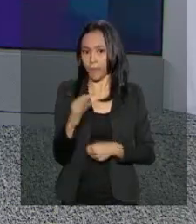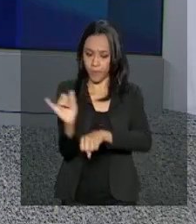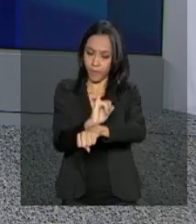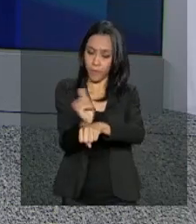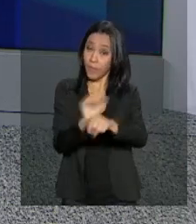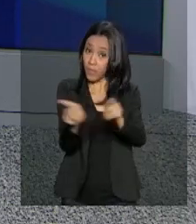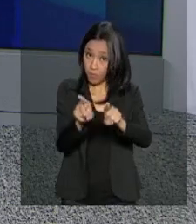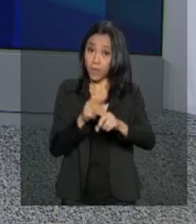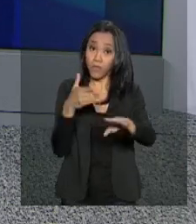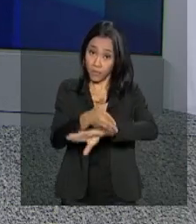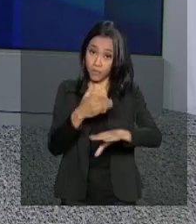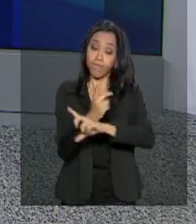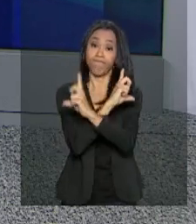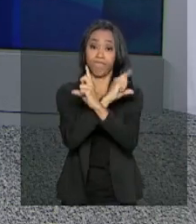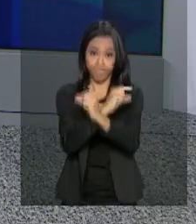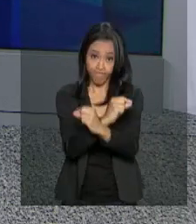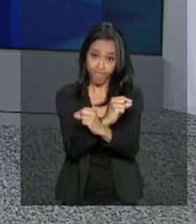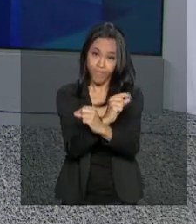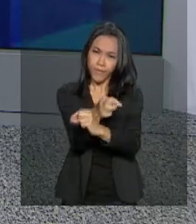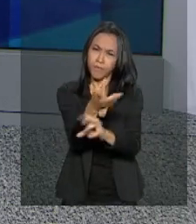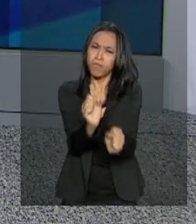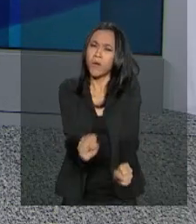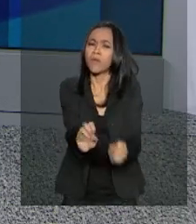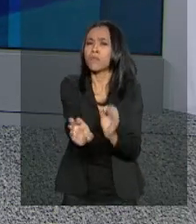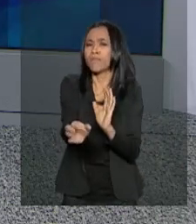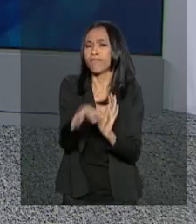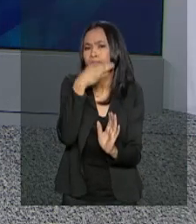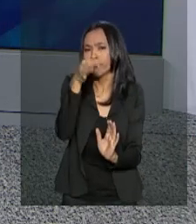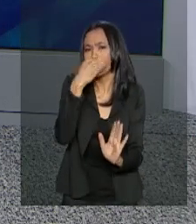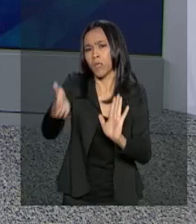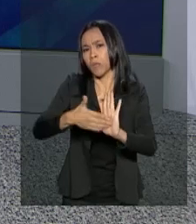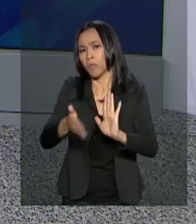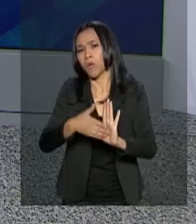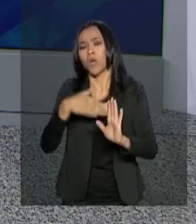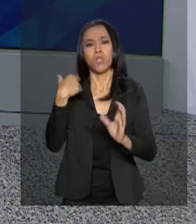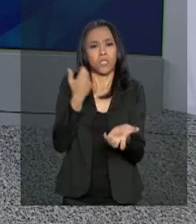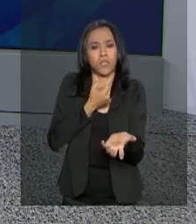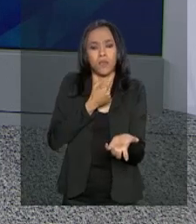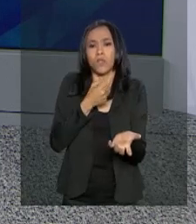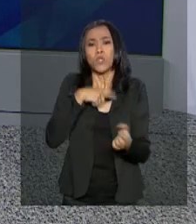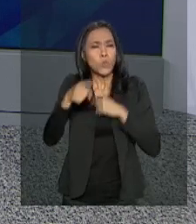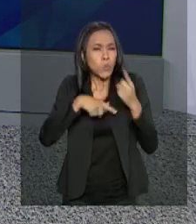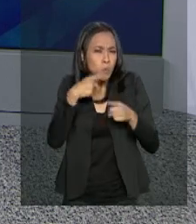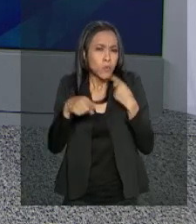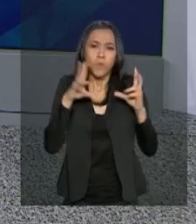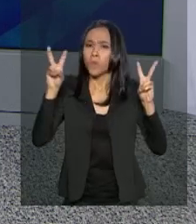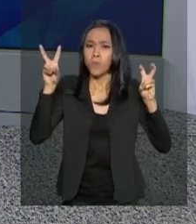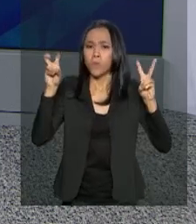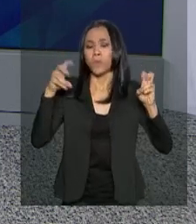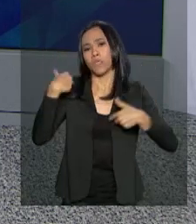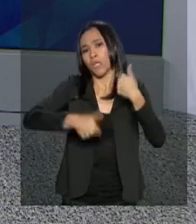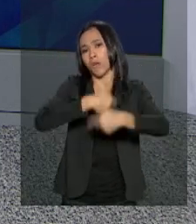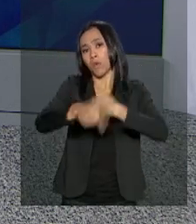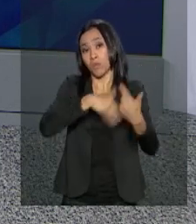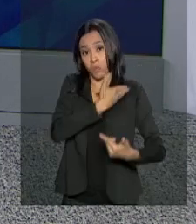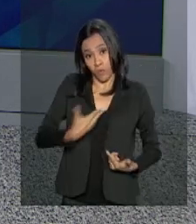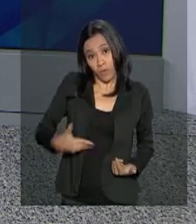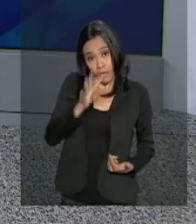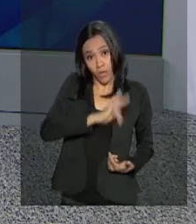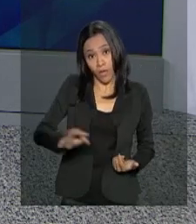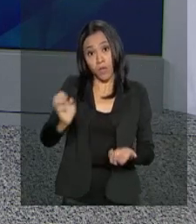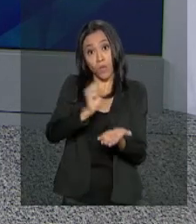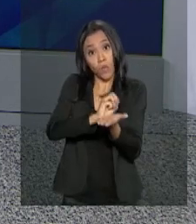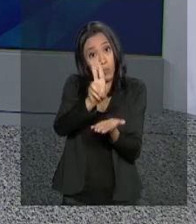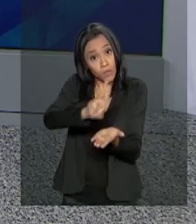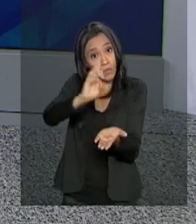acesse também o nosso perfil no twitter você pode mandar sugestões de reportagens e dúvidas sobre programas e ações do governo federal para o nosso a